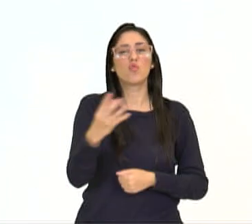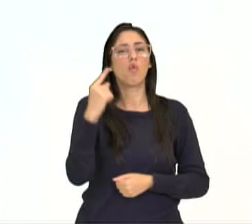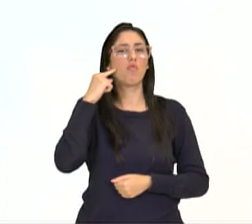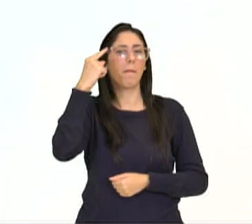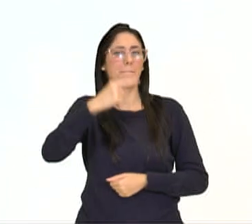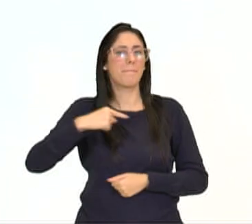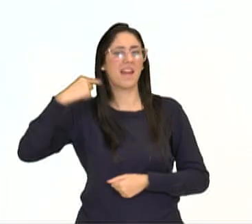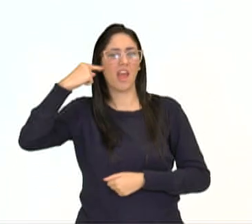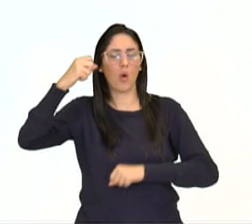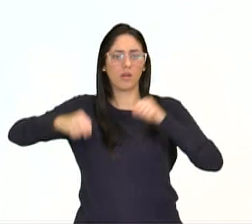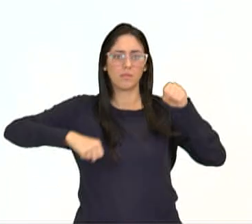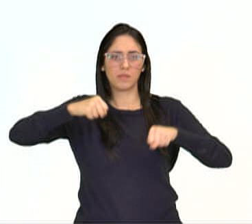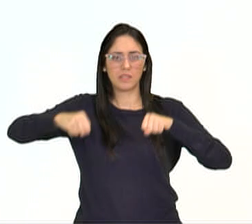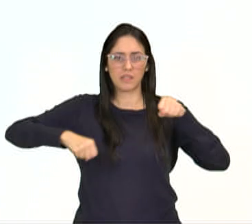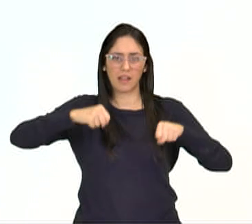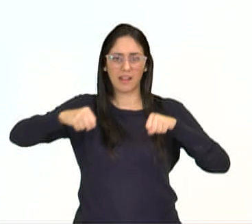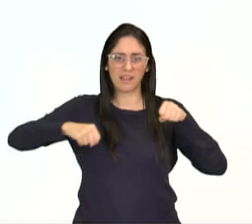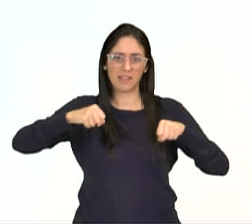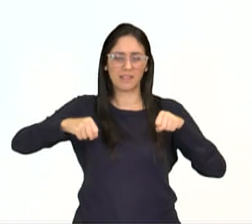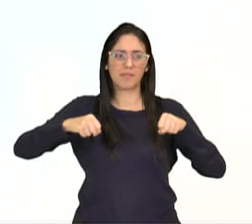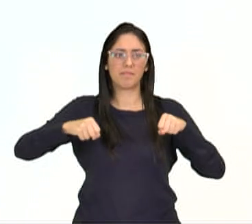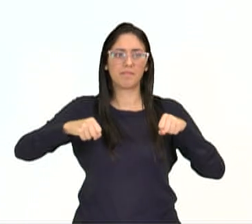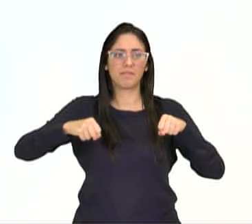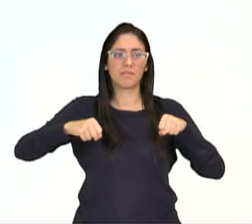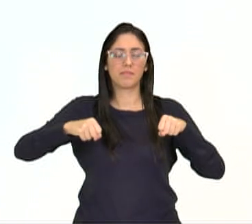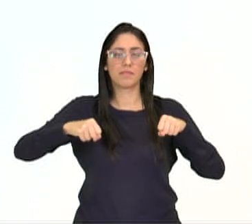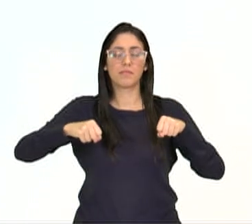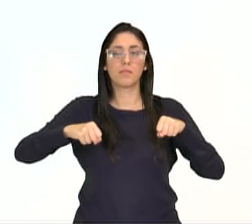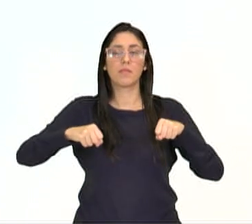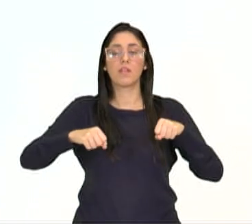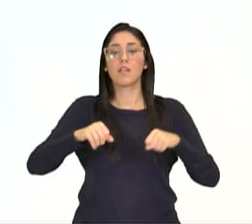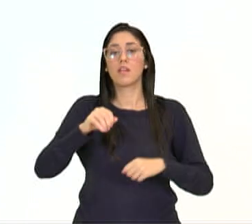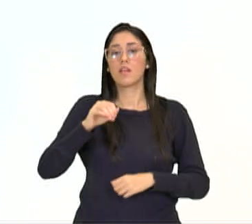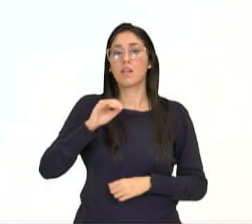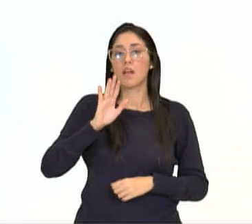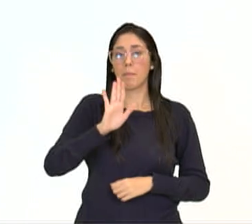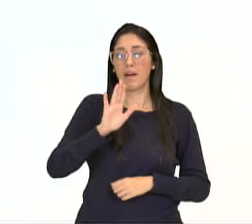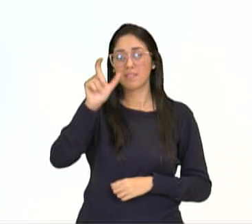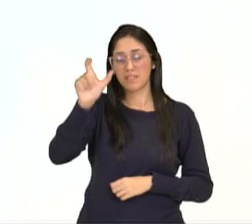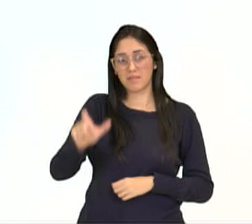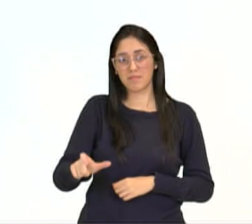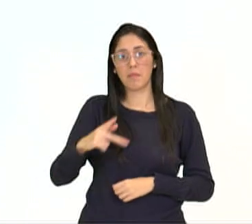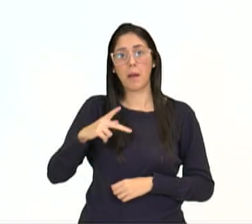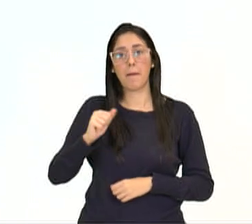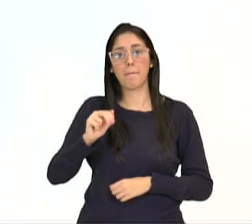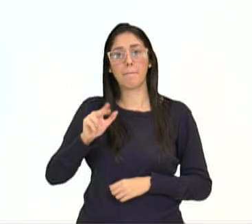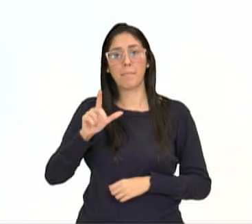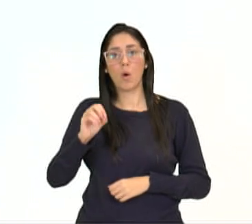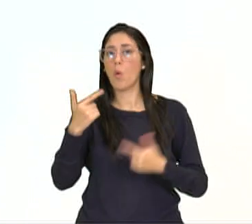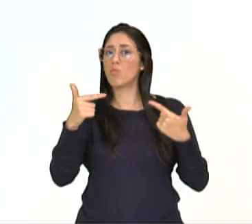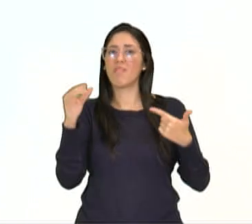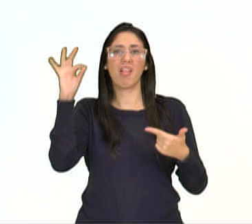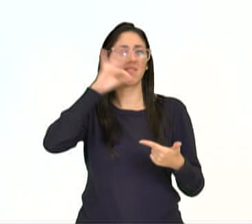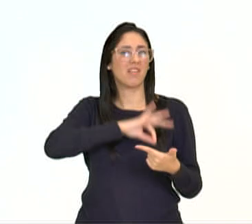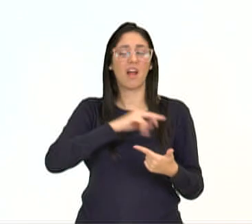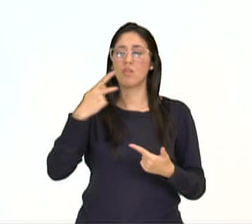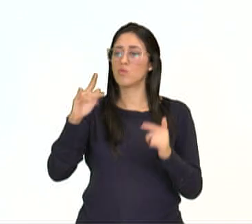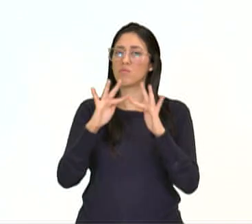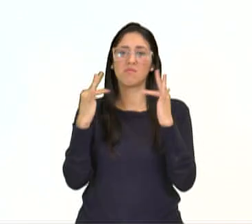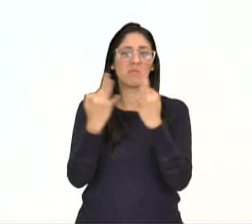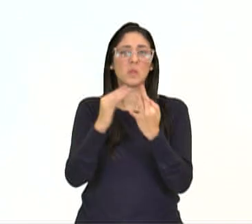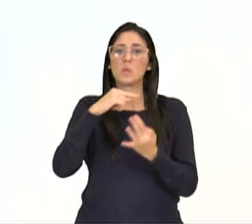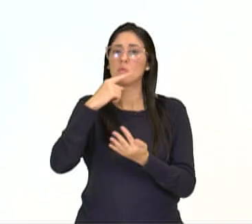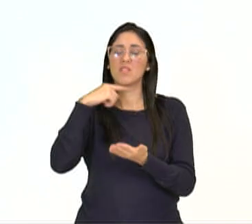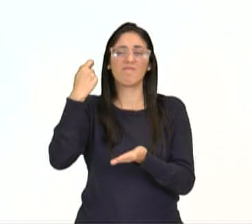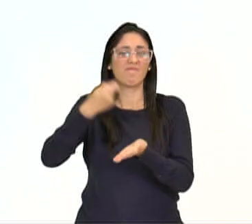novo. Paulo não tem a receita mensal, não tem uma receita mensal. E sua família também não pode arcar com essa nova